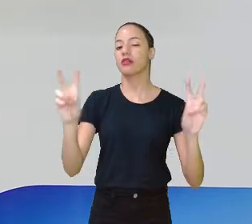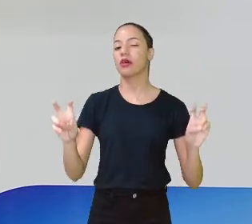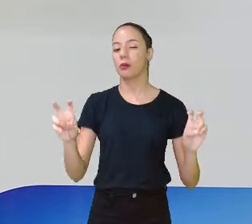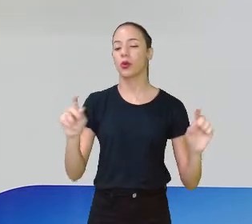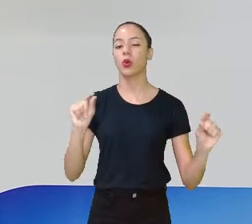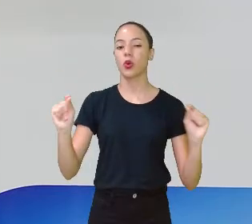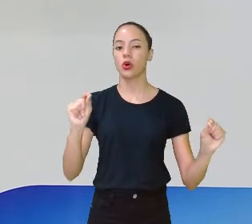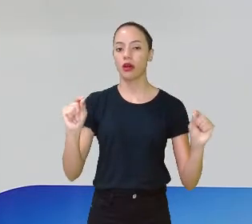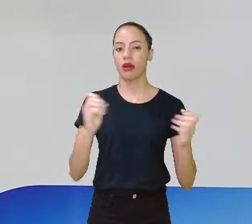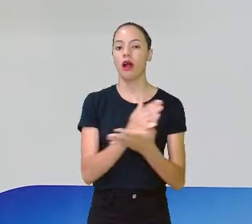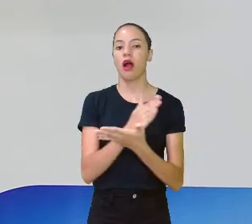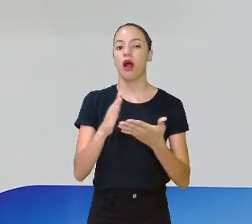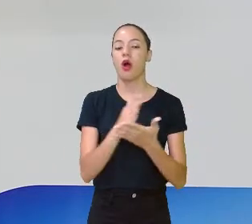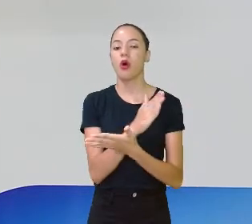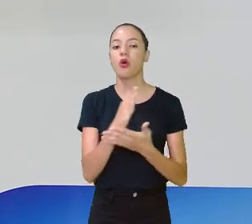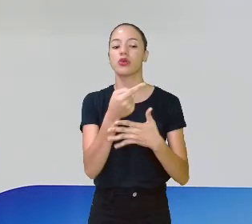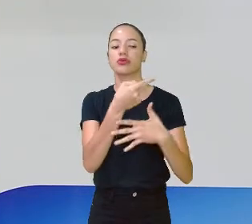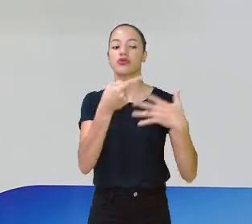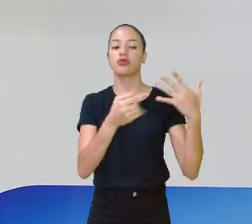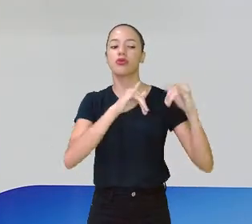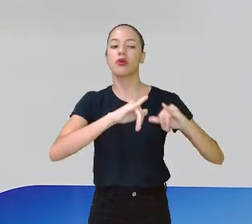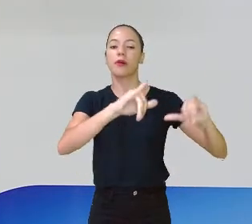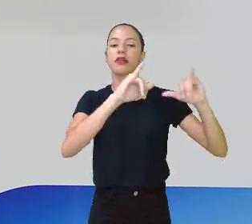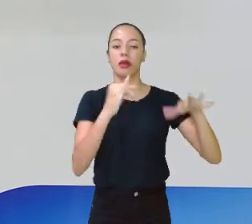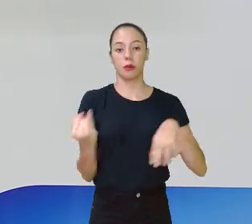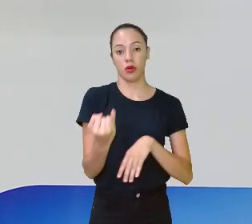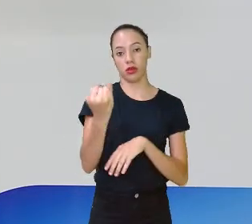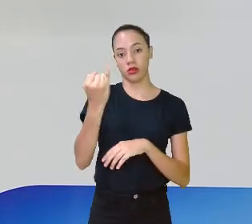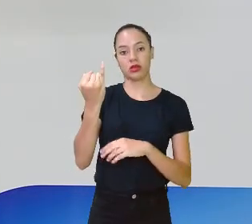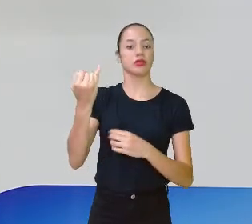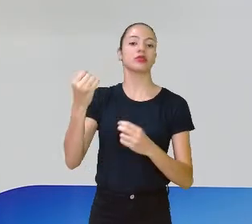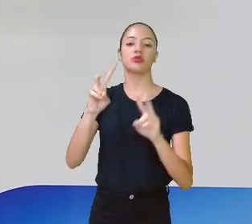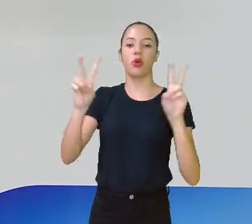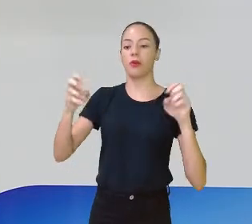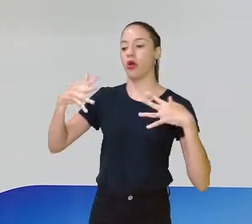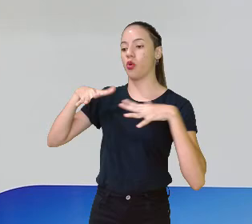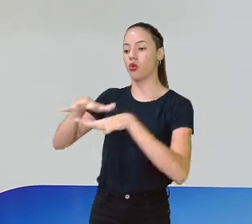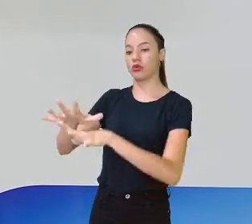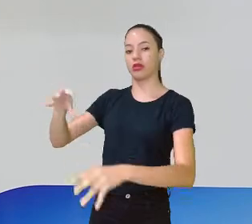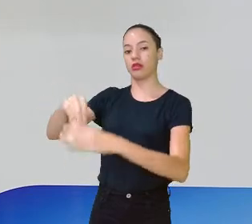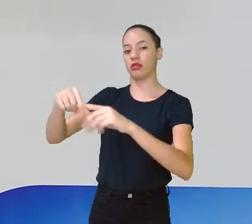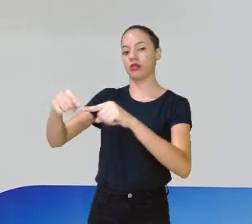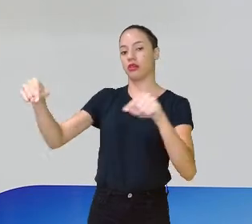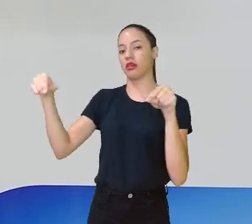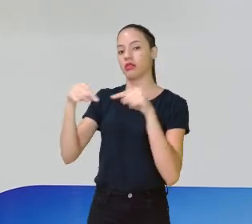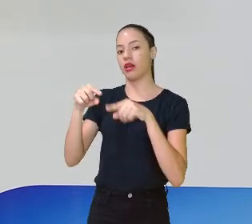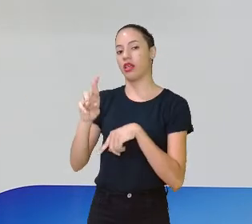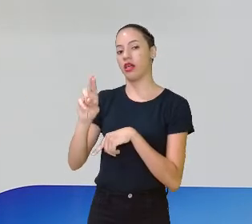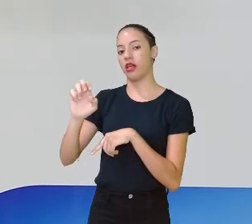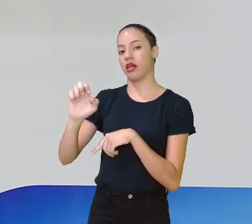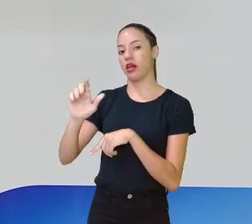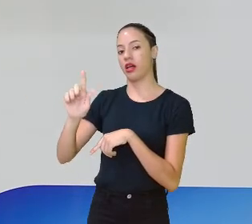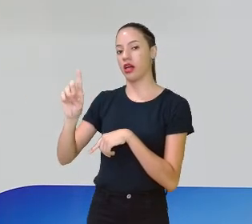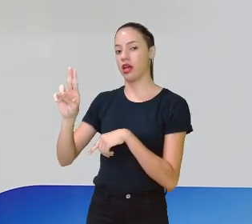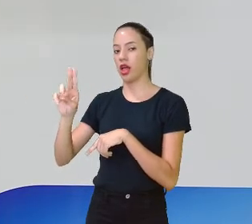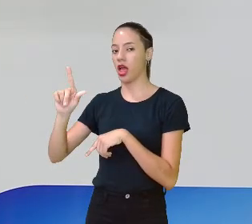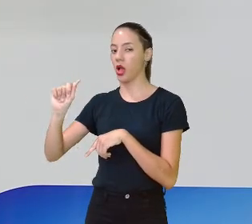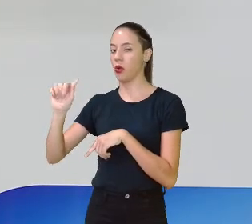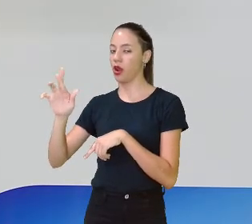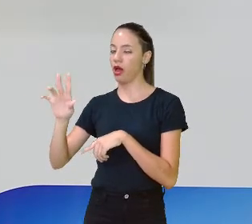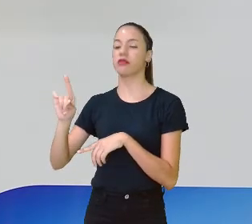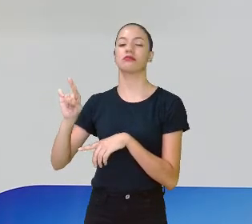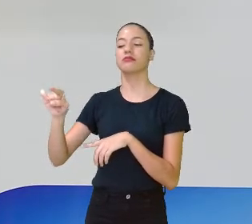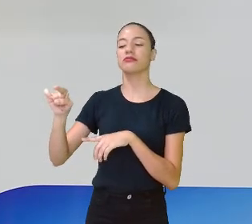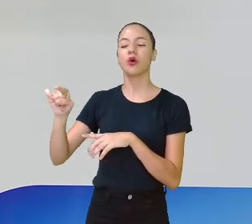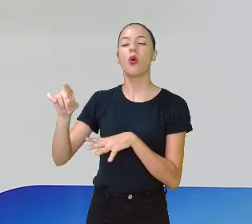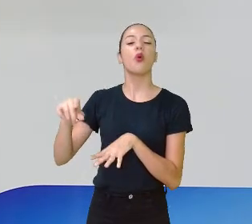sobre considerações sobre a inclusão na sala regular. O que podemos considerar de verdade